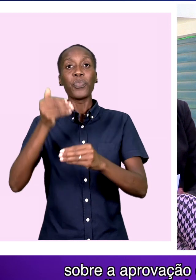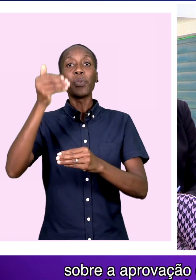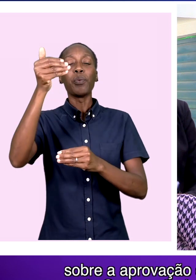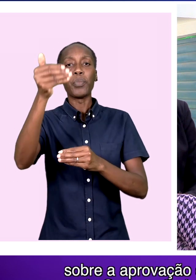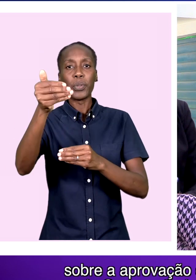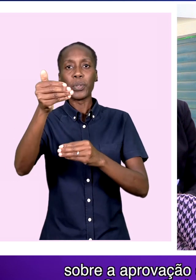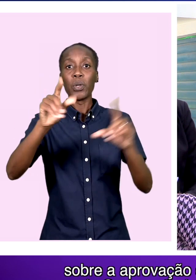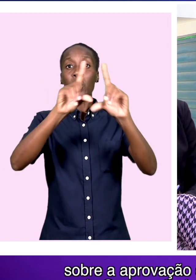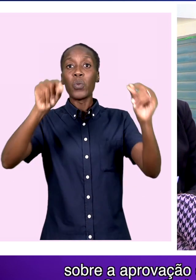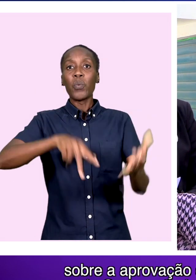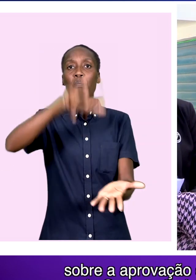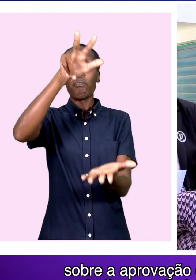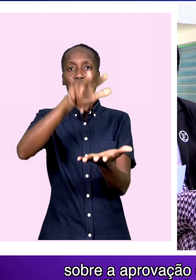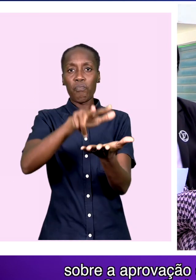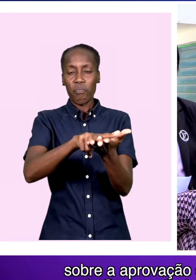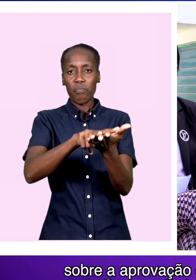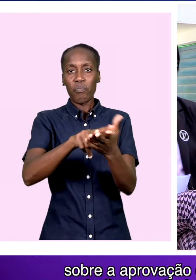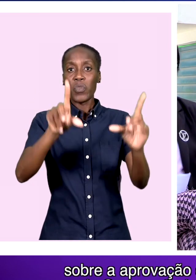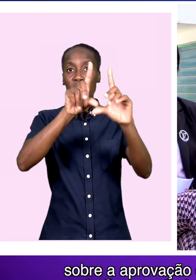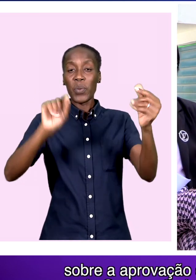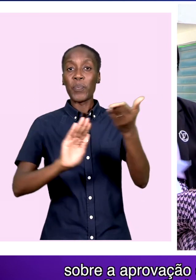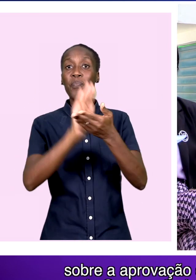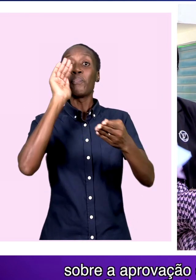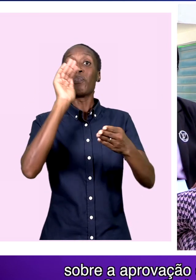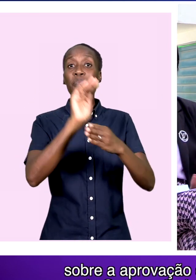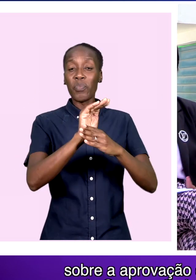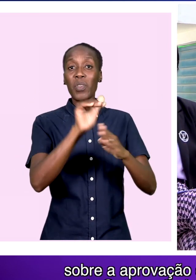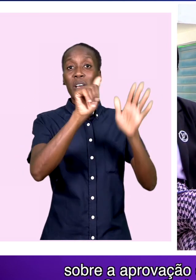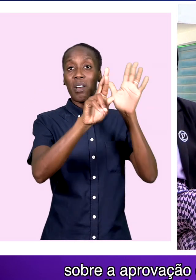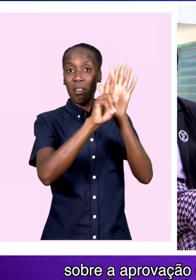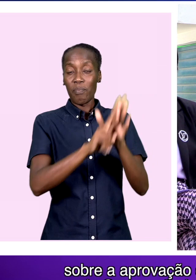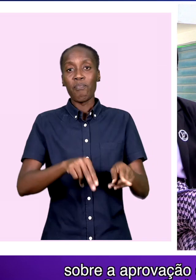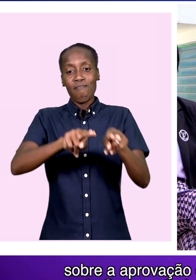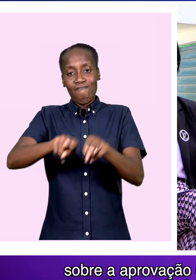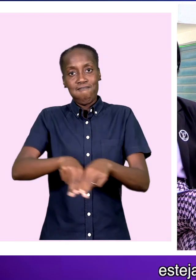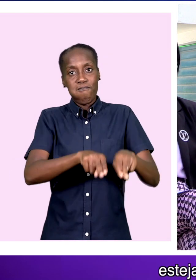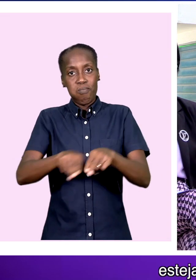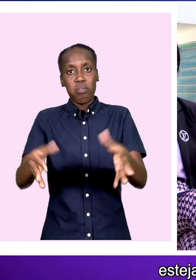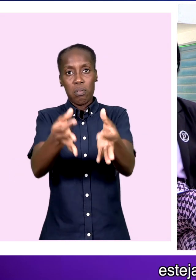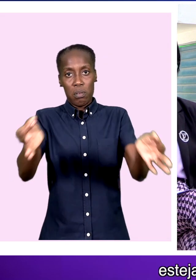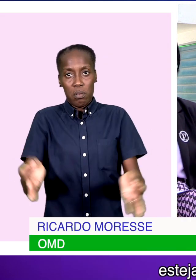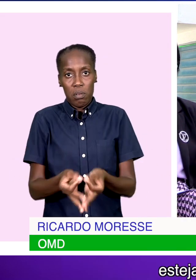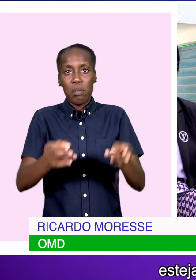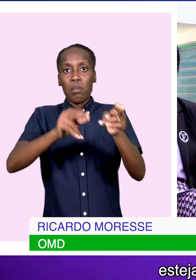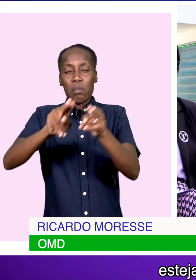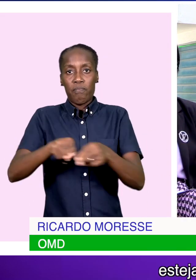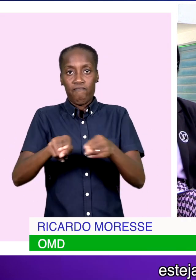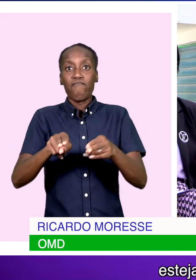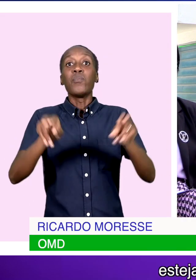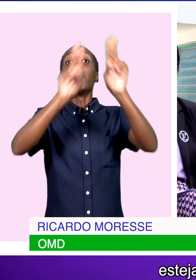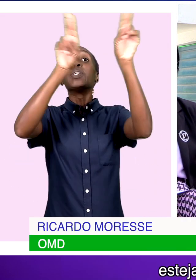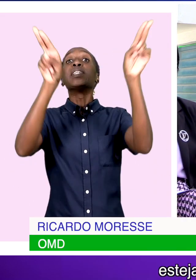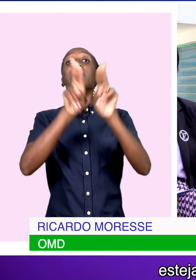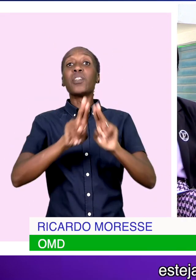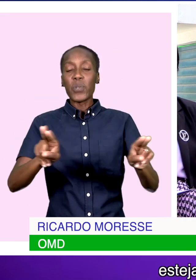decreto sobre acessibilidade e a ratificação da Convenção Internacional sobre as Pessoas com Deficiência, estejamos aqui a